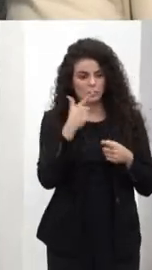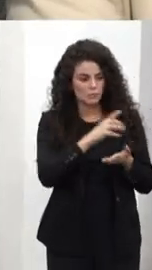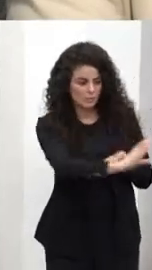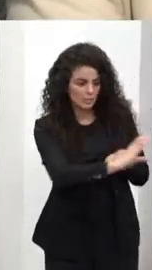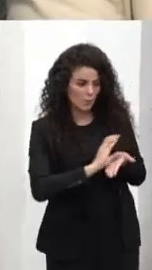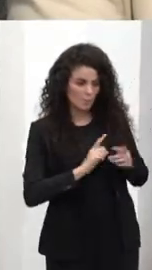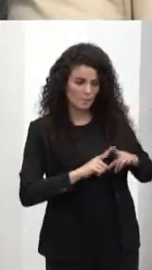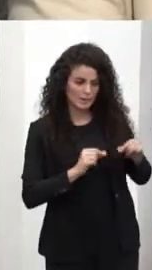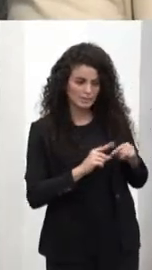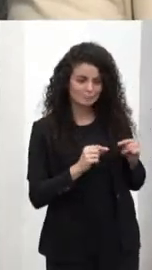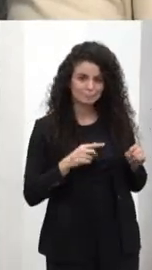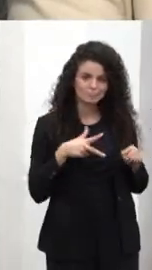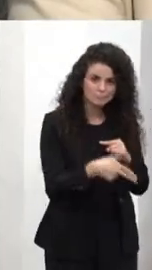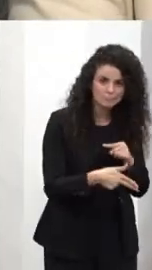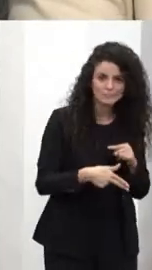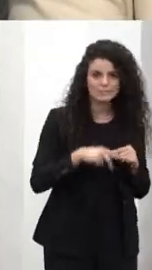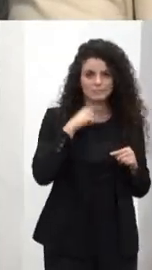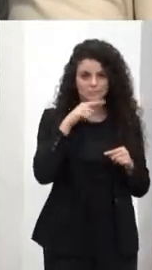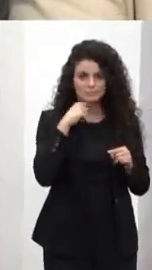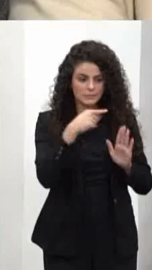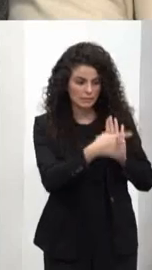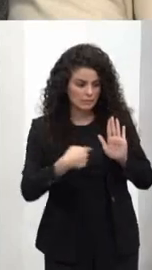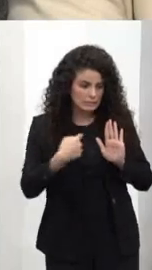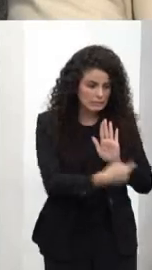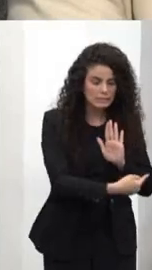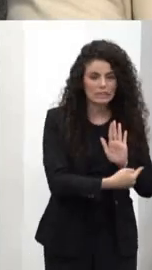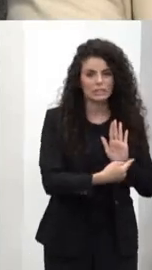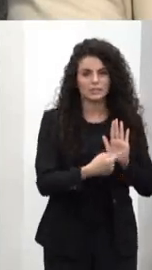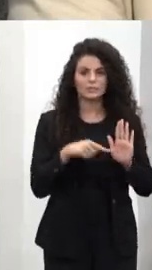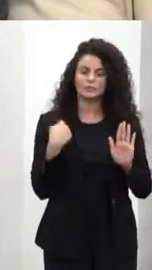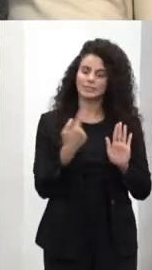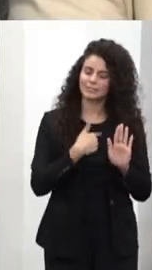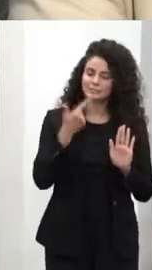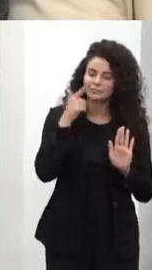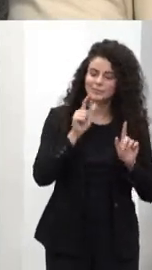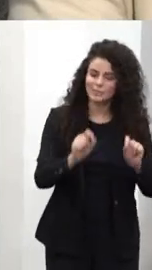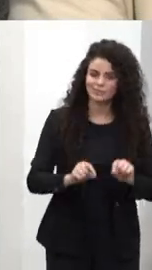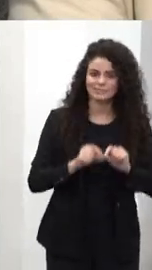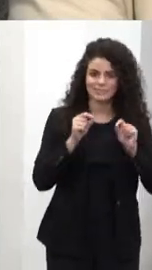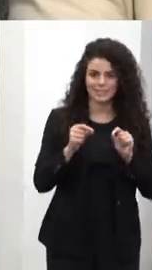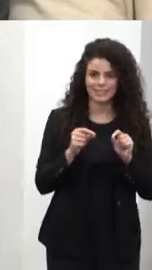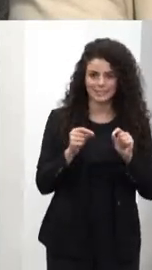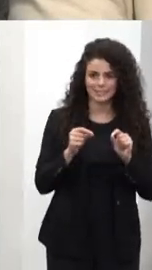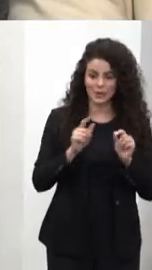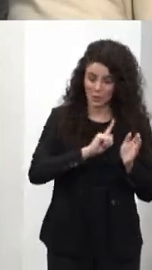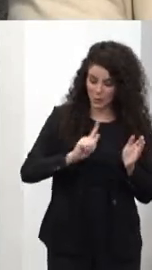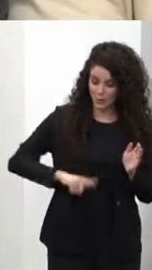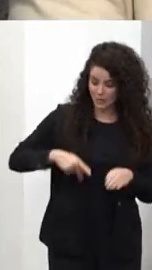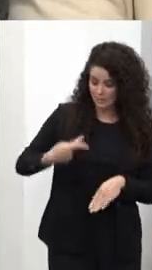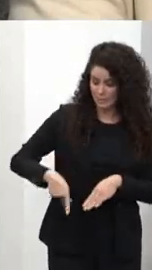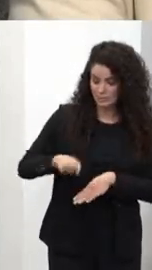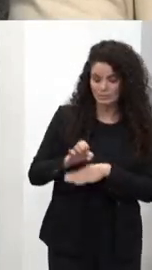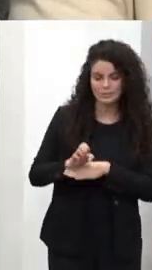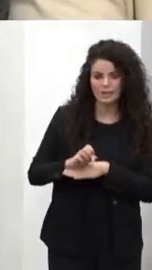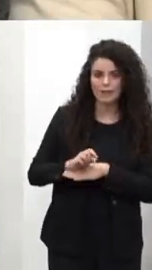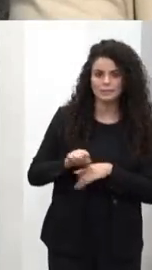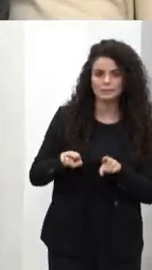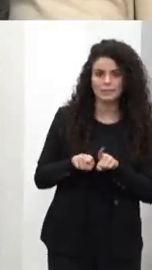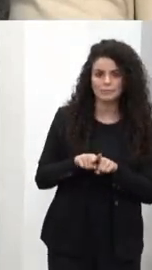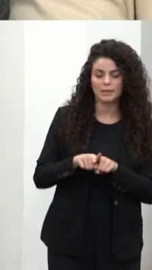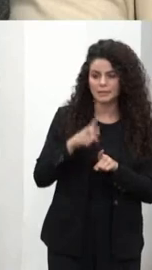cortava voltava aquela história toda e aqui a gente Tomou iniciativa o Governo do Estado também não tinha iniciativas